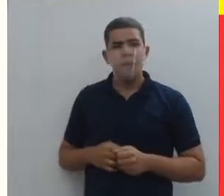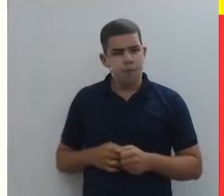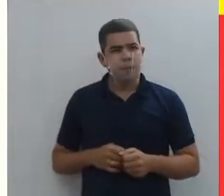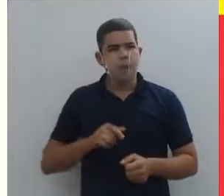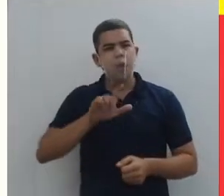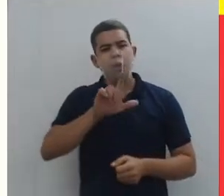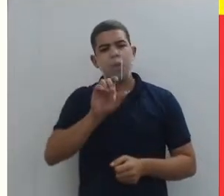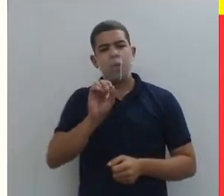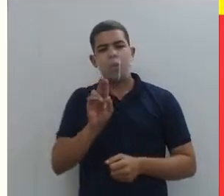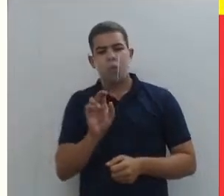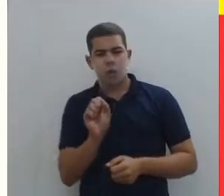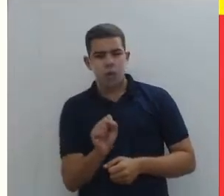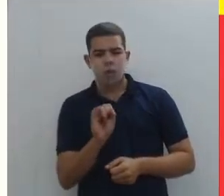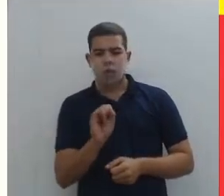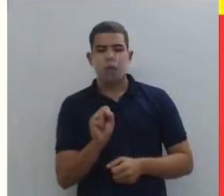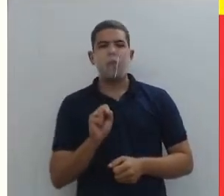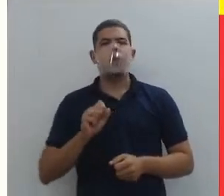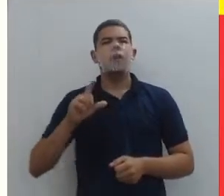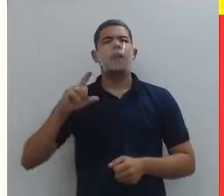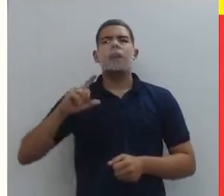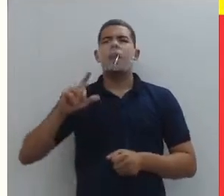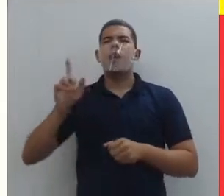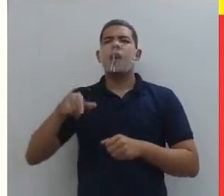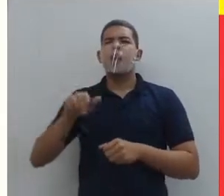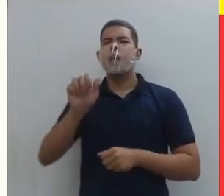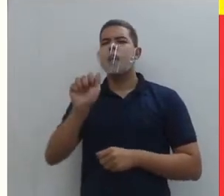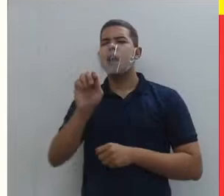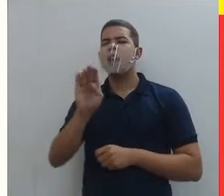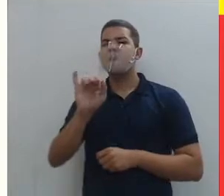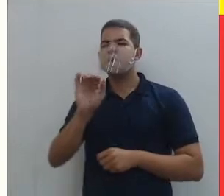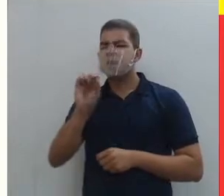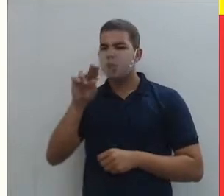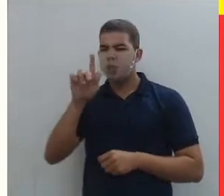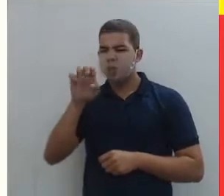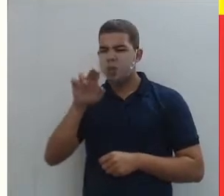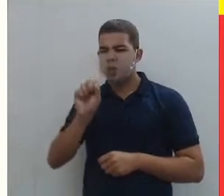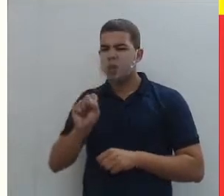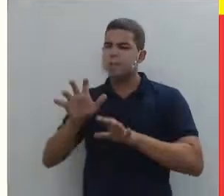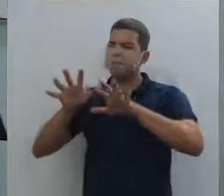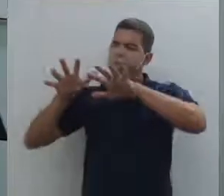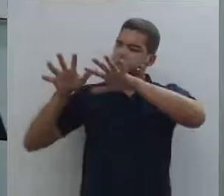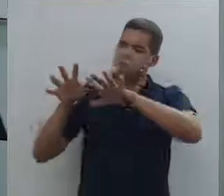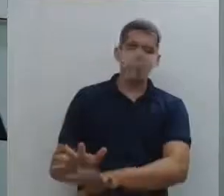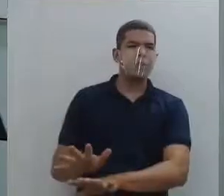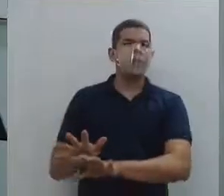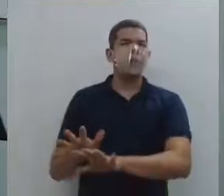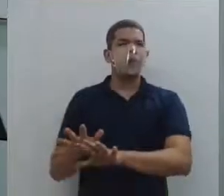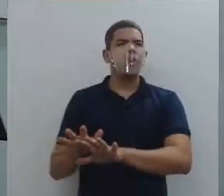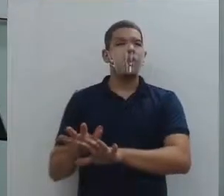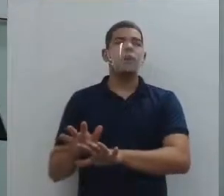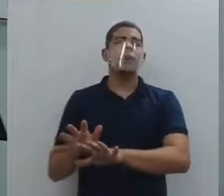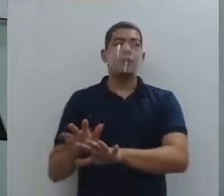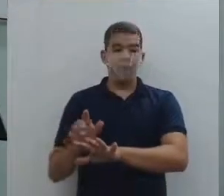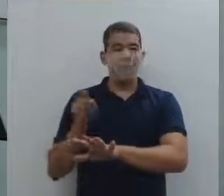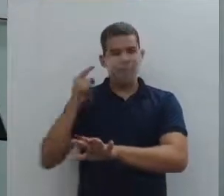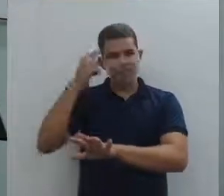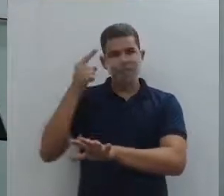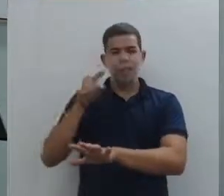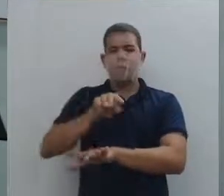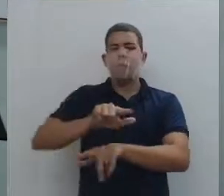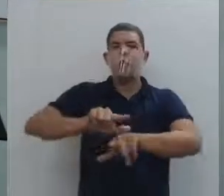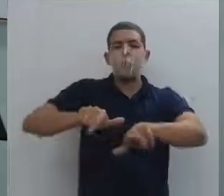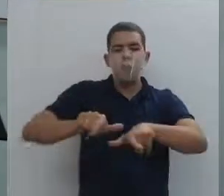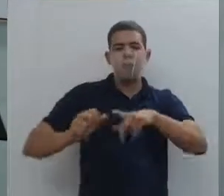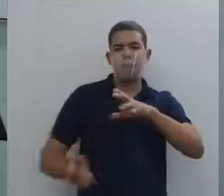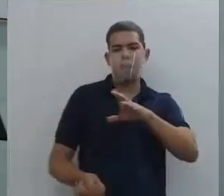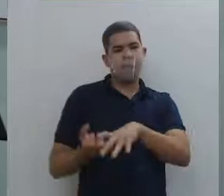definitivamente derrubar essa teoria da abiogênese, que anteriormente falando, a biogênese é aquele que vinha